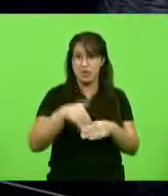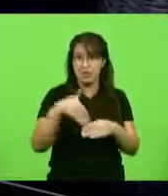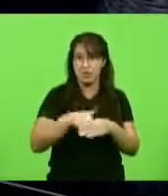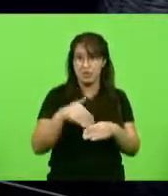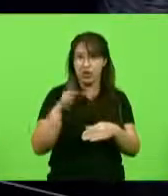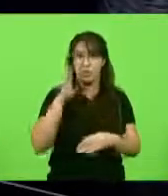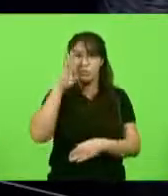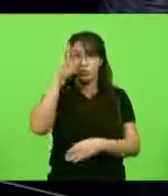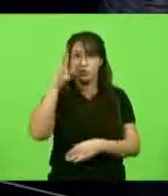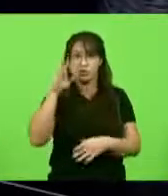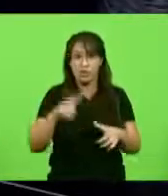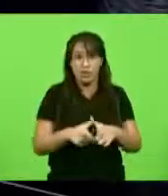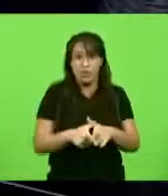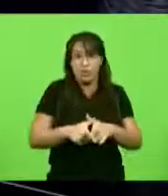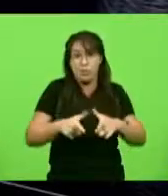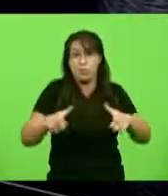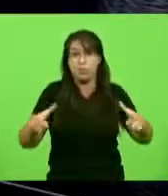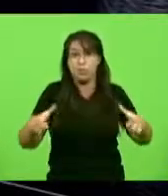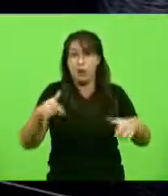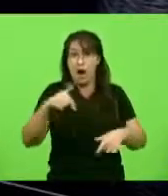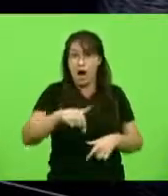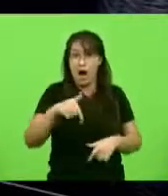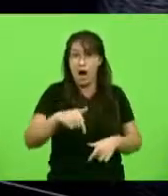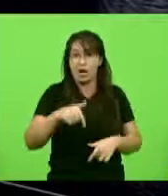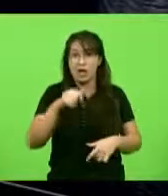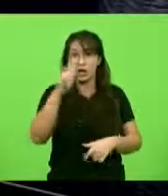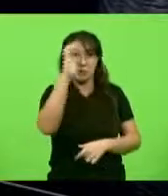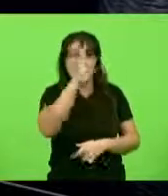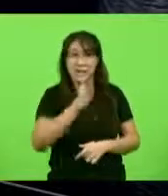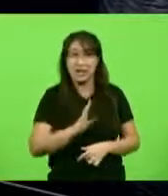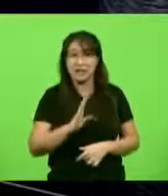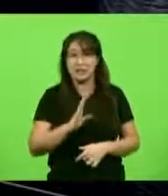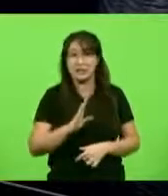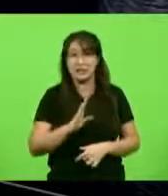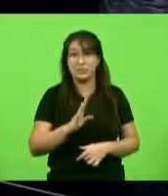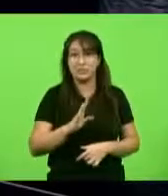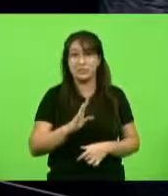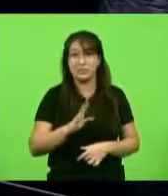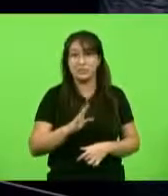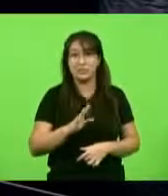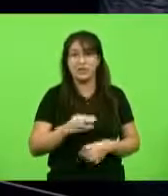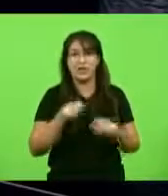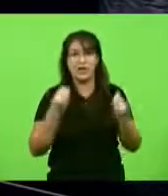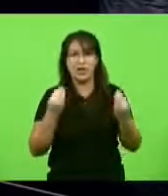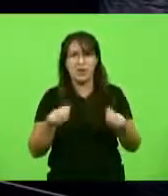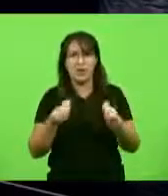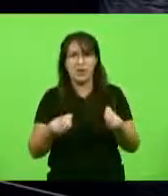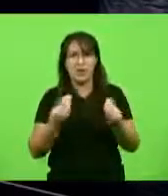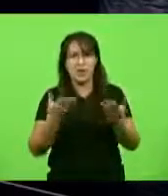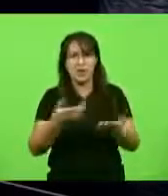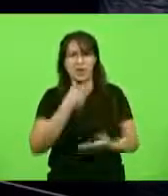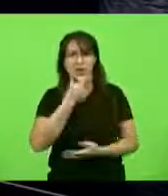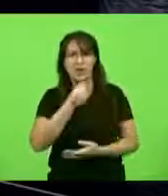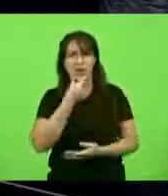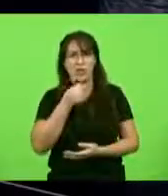foi a maior votação dele no Brasil. E a sacanagem que o Tarcísio de Freitas fez, contou no Viário da